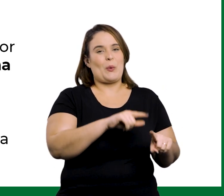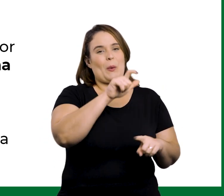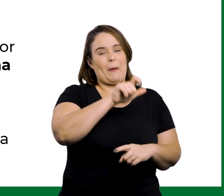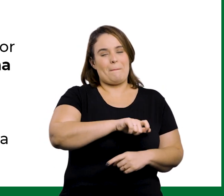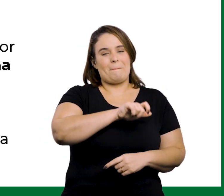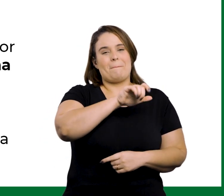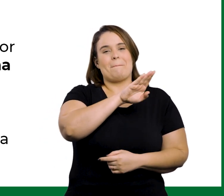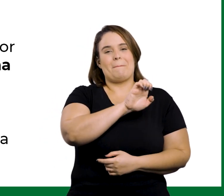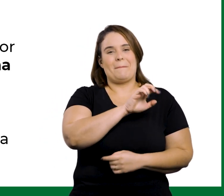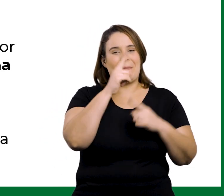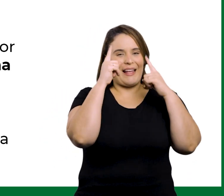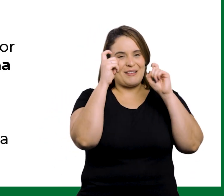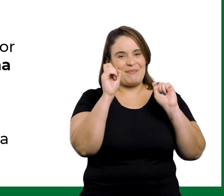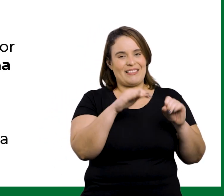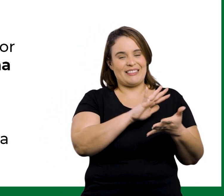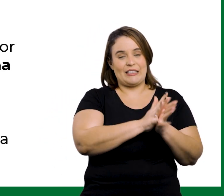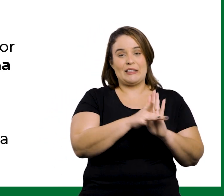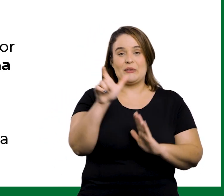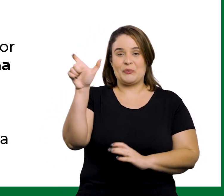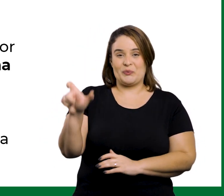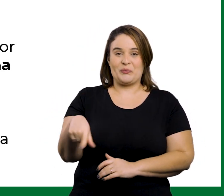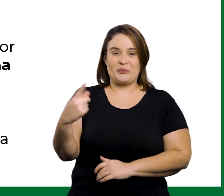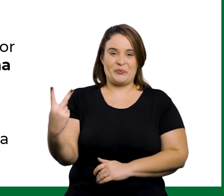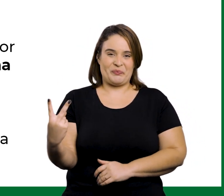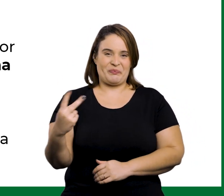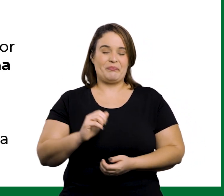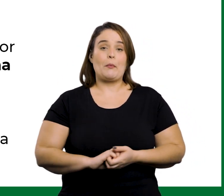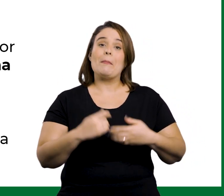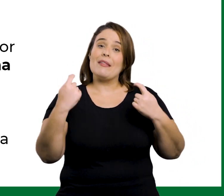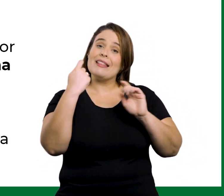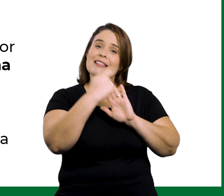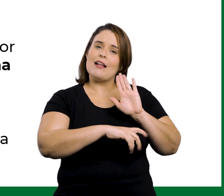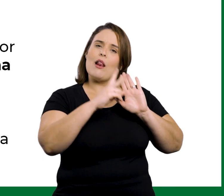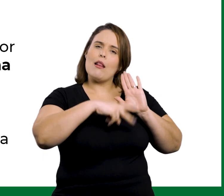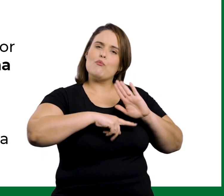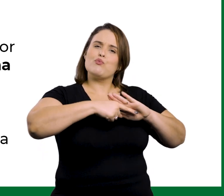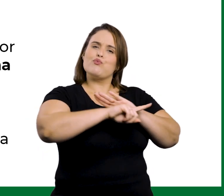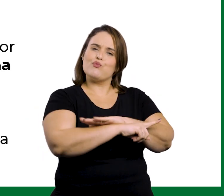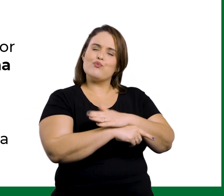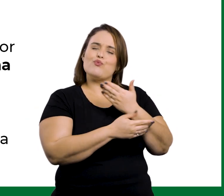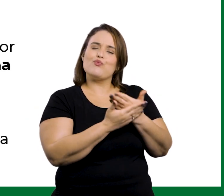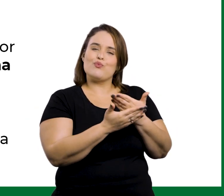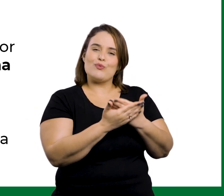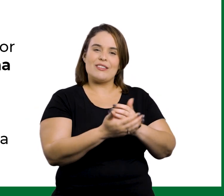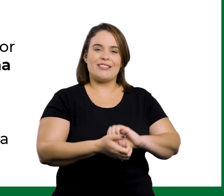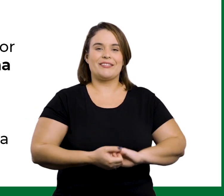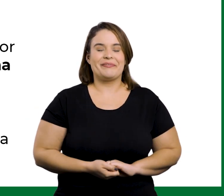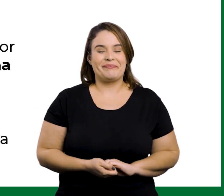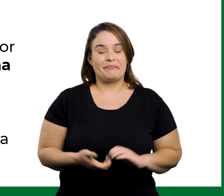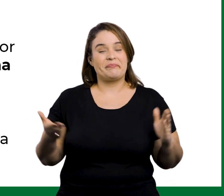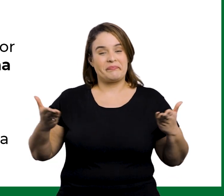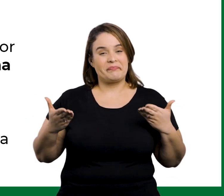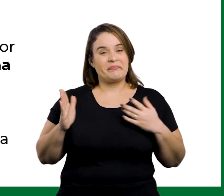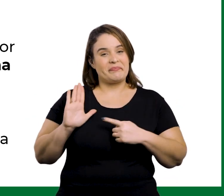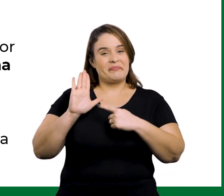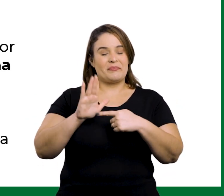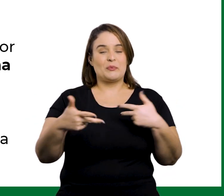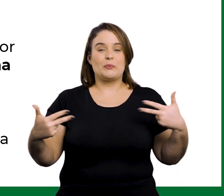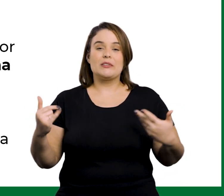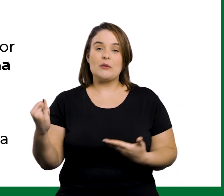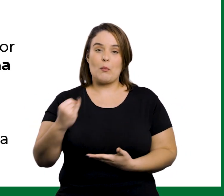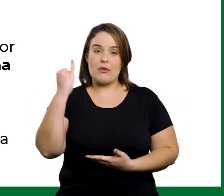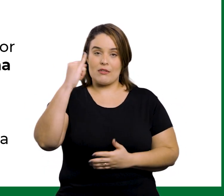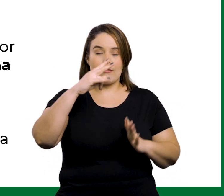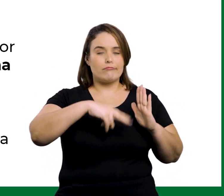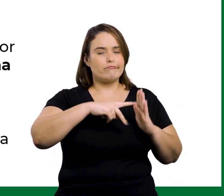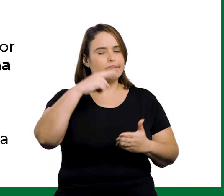Linares e José Eudes Baima Bezerra. Vale a leitura do texto na íntegra para se aprofundar. Trazemos abaixo